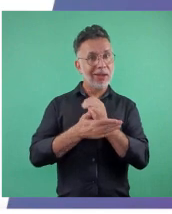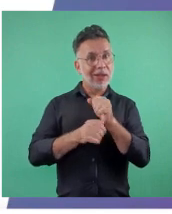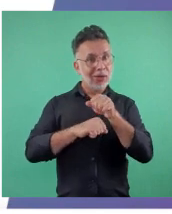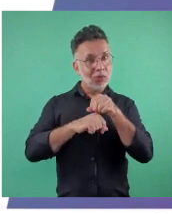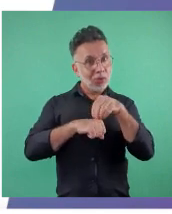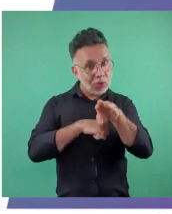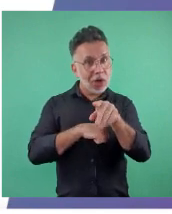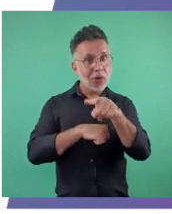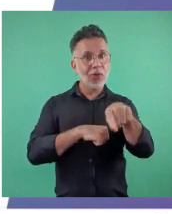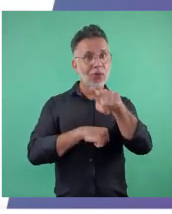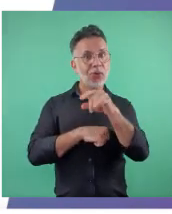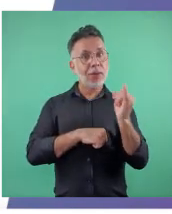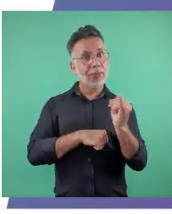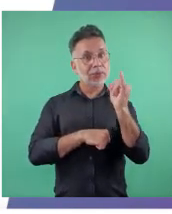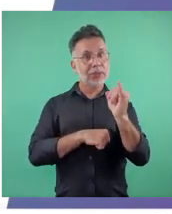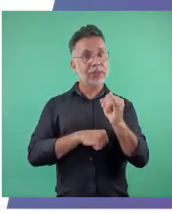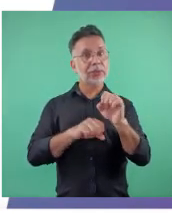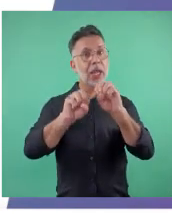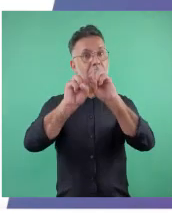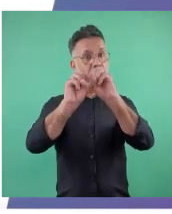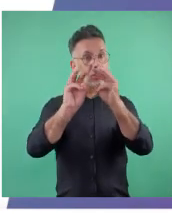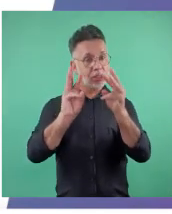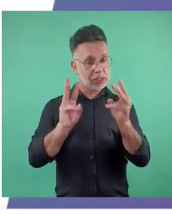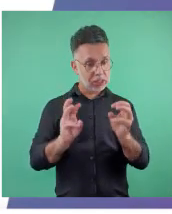que a Organização Mundial de Saúde revelou.